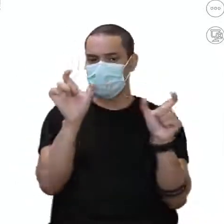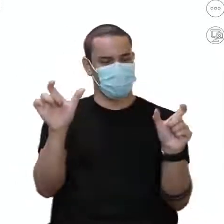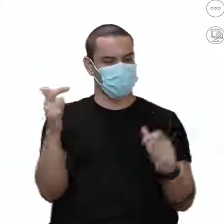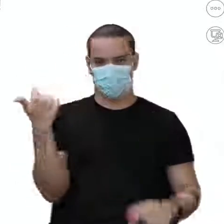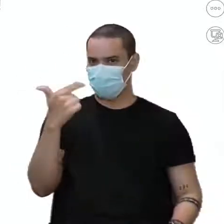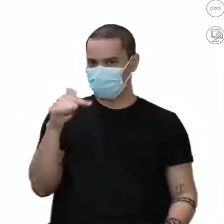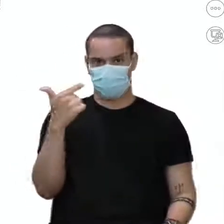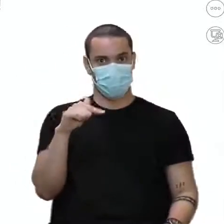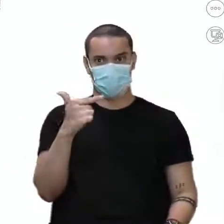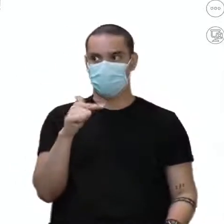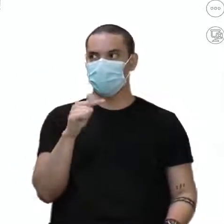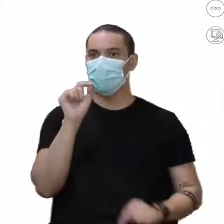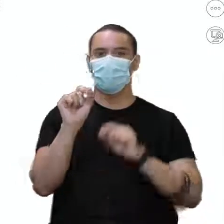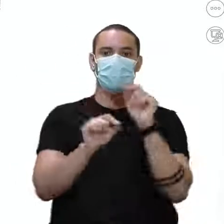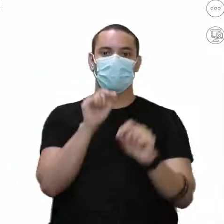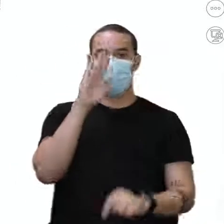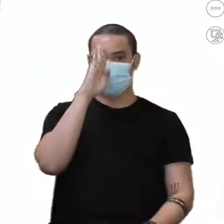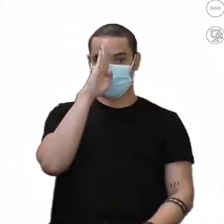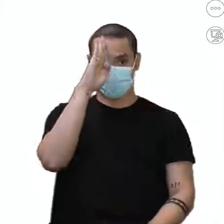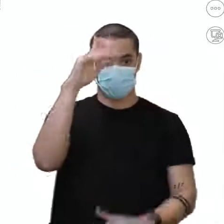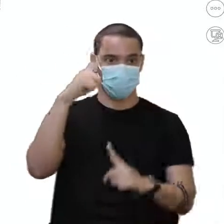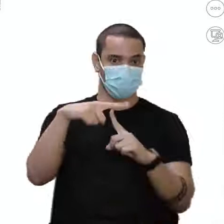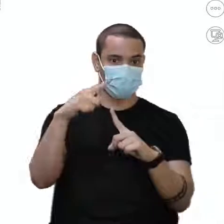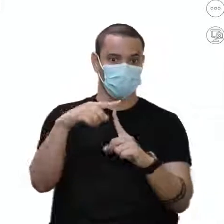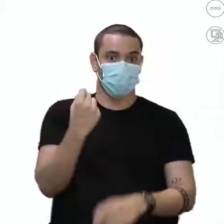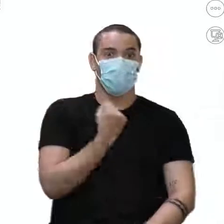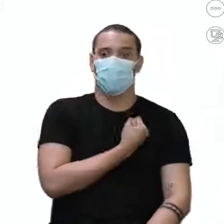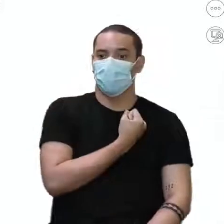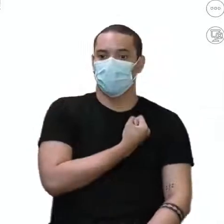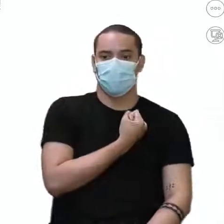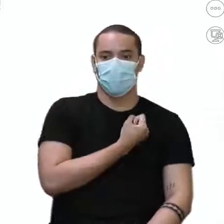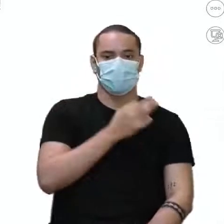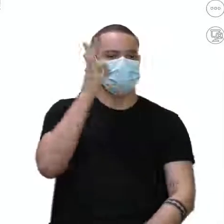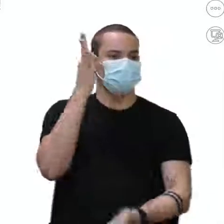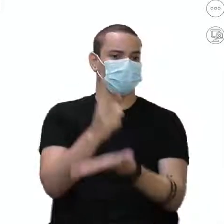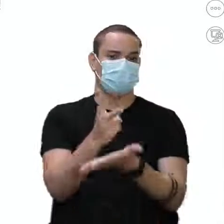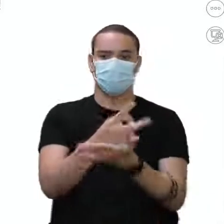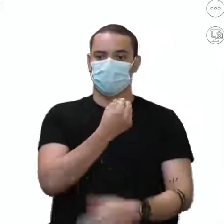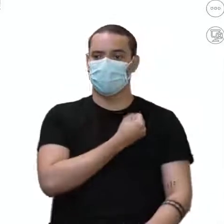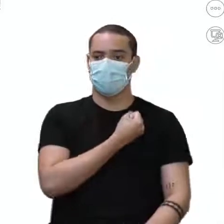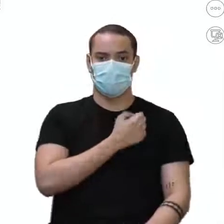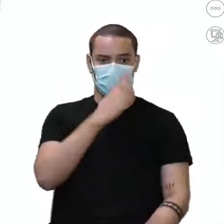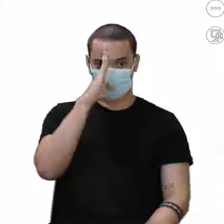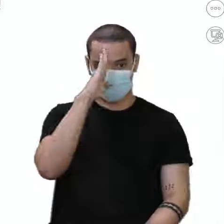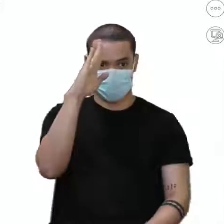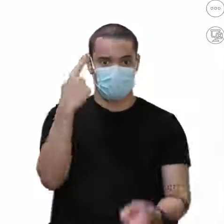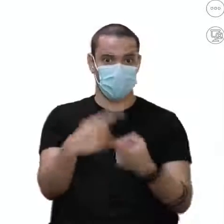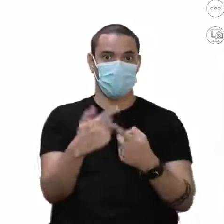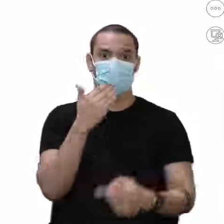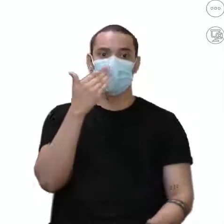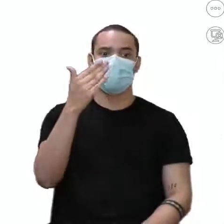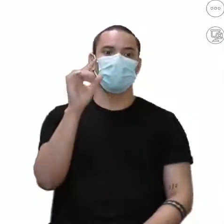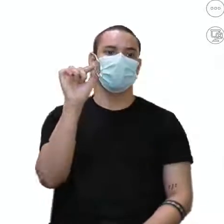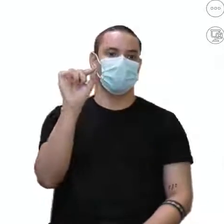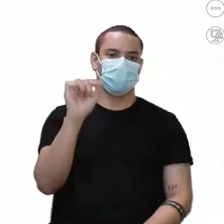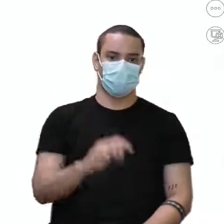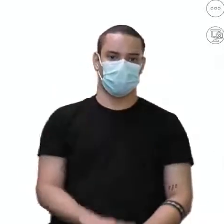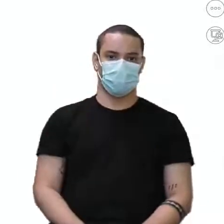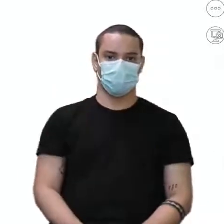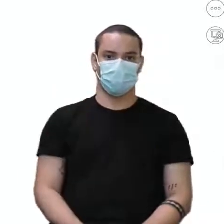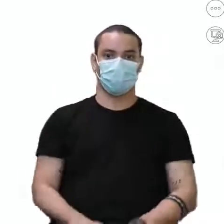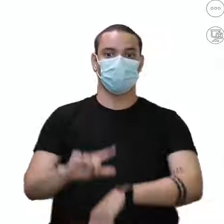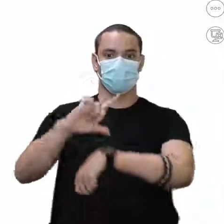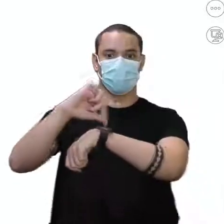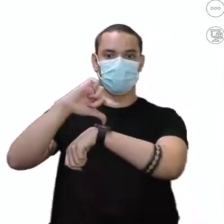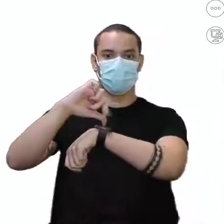presta atenção no elemento tipográfico de números, datas, números, enfim, porque ele pede aqui, vamos lá.